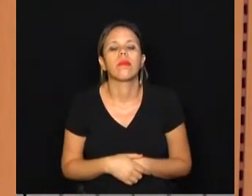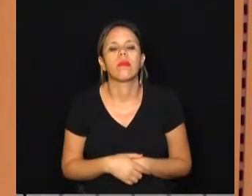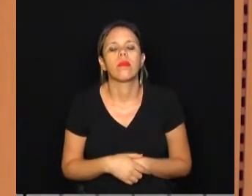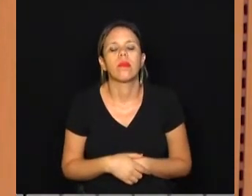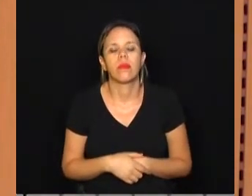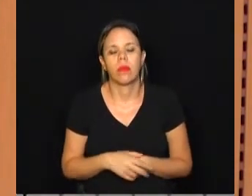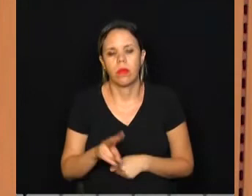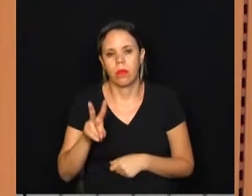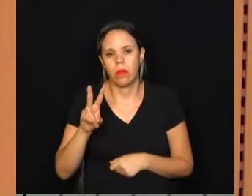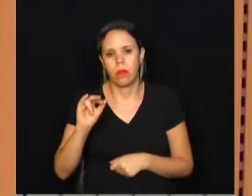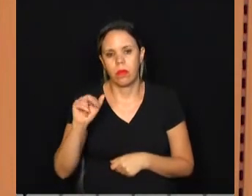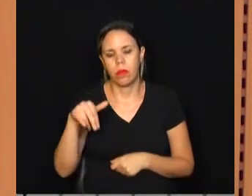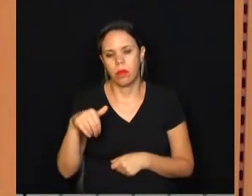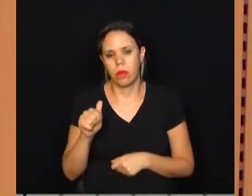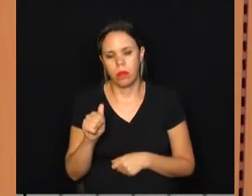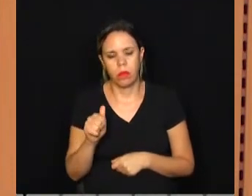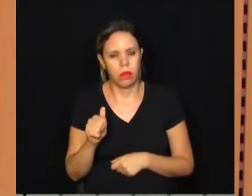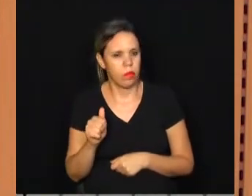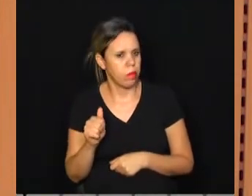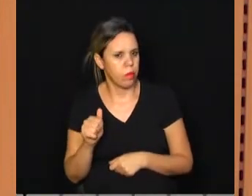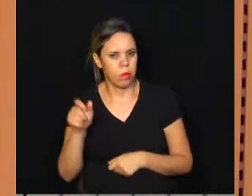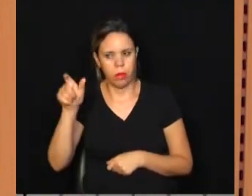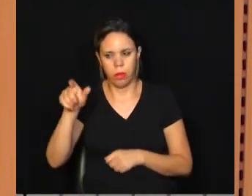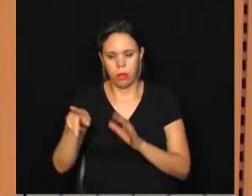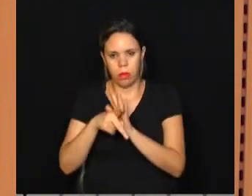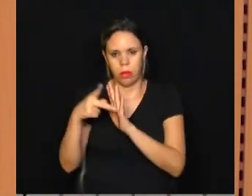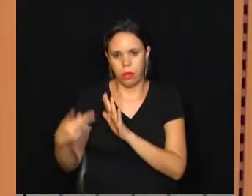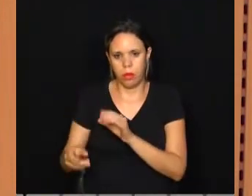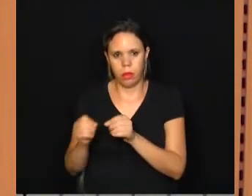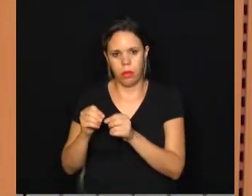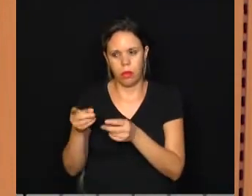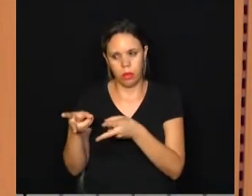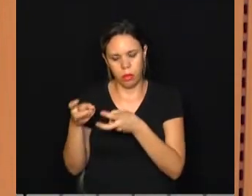Tish, né, que ela própria fez uma